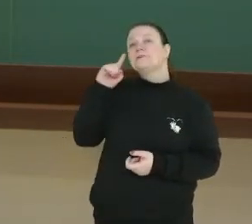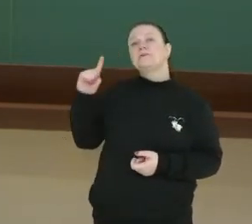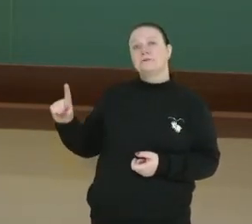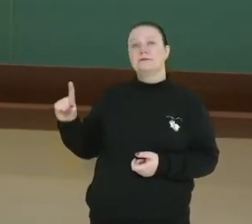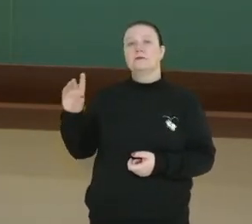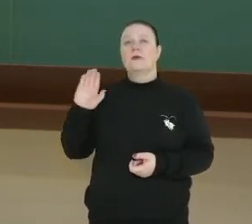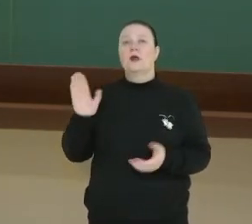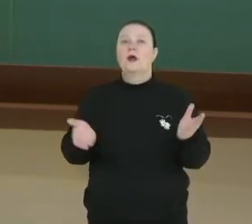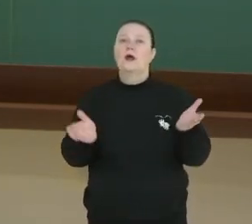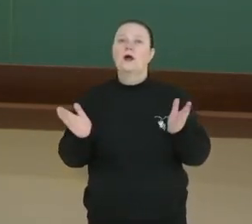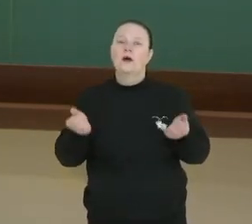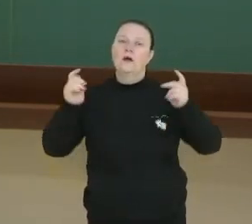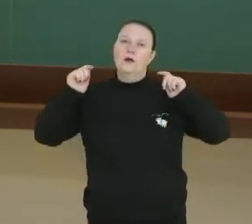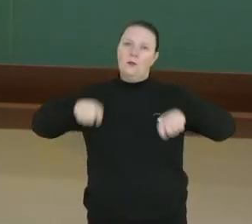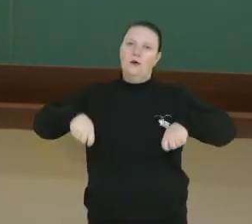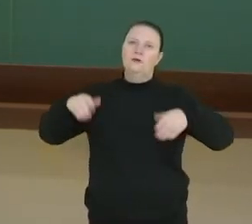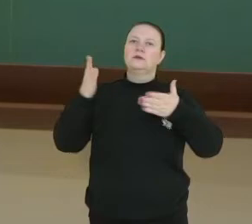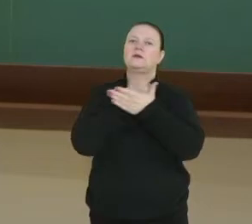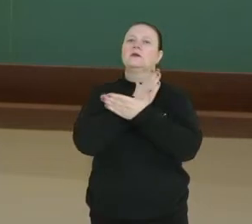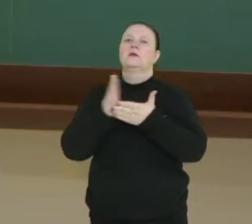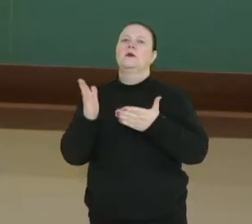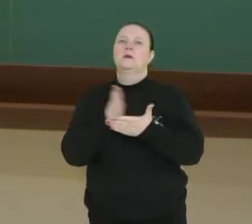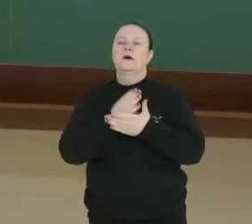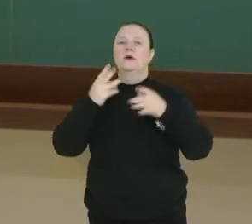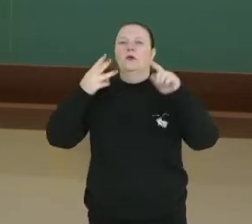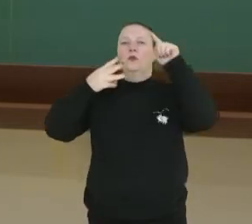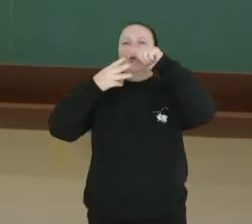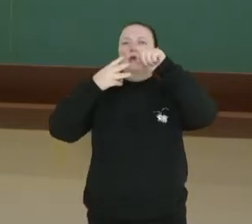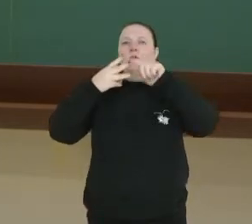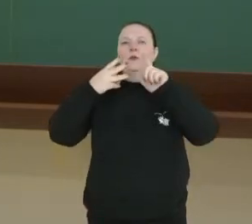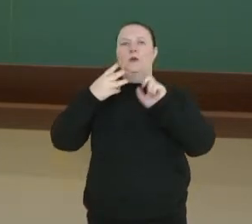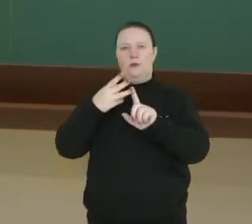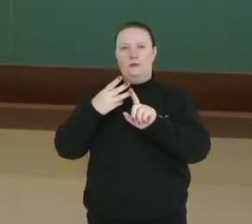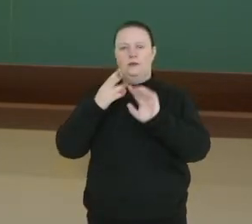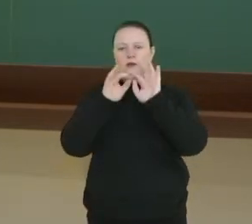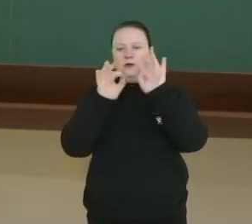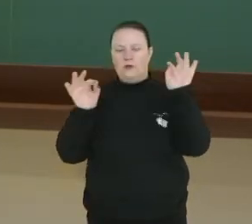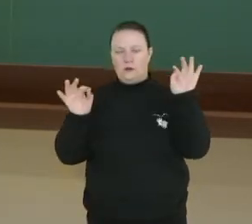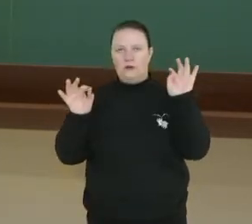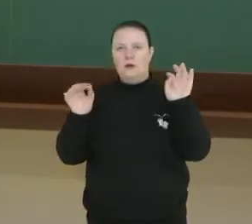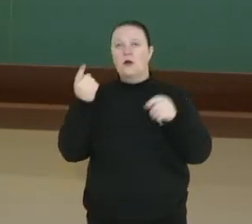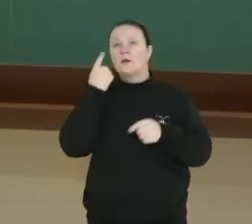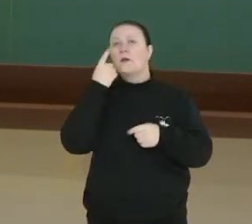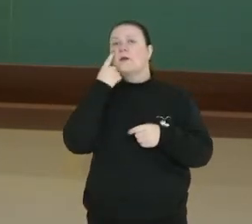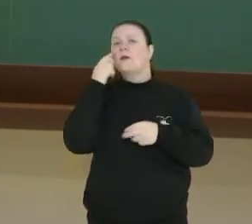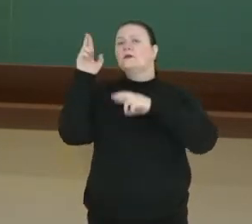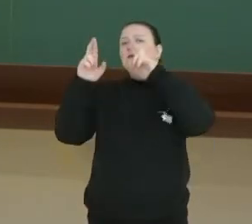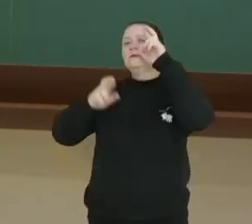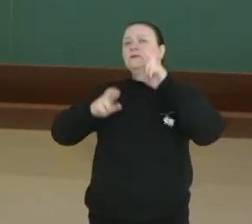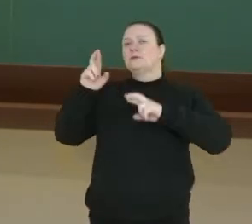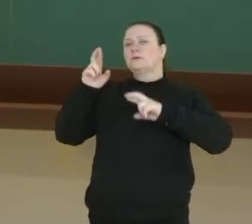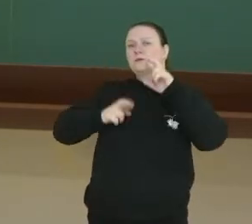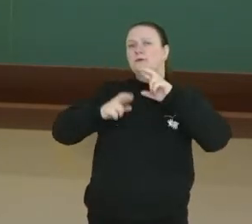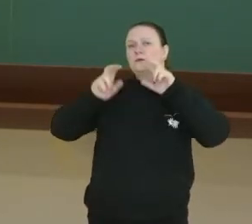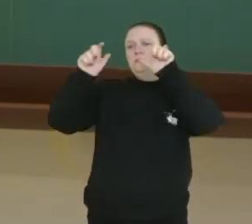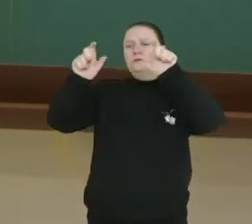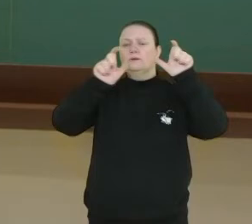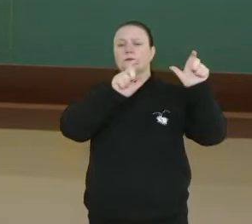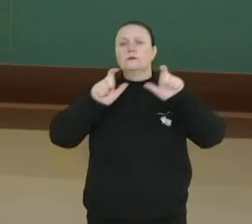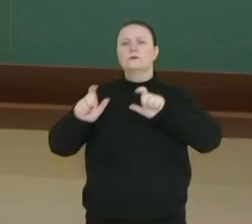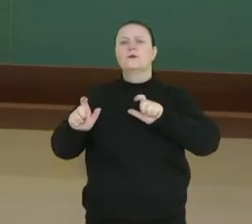daqui, agora eu posso fazer separadamente cada uma das equações das retas para a gente verificar qual é a posição